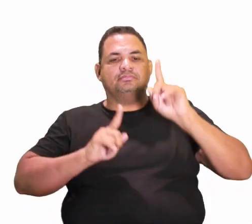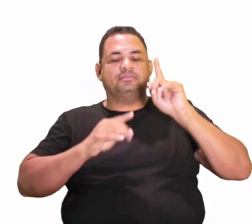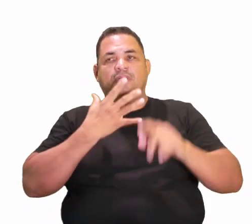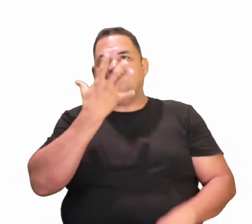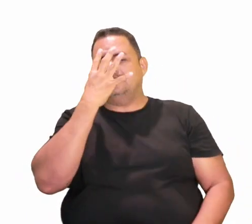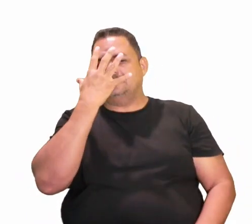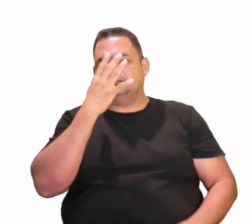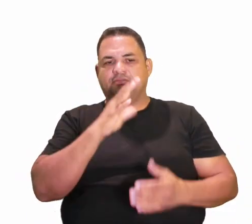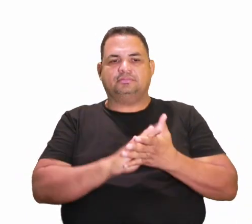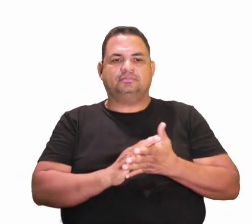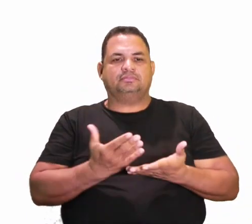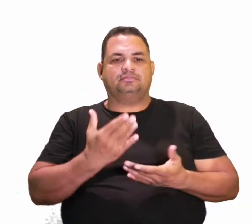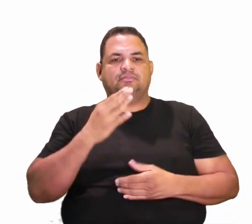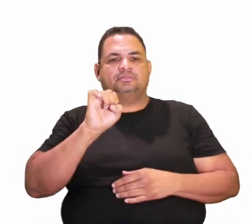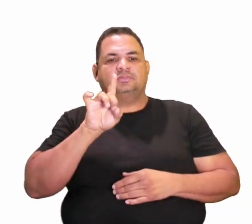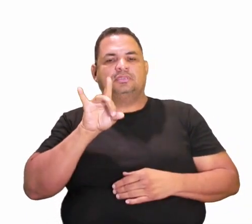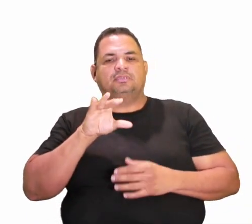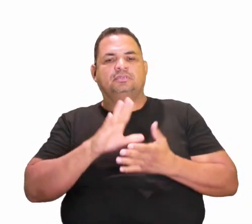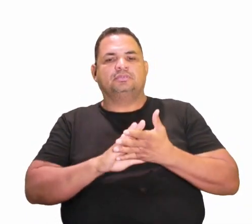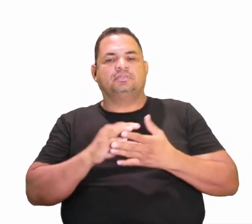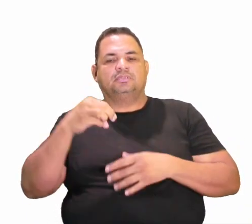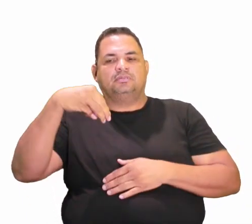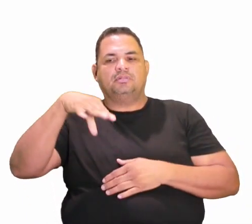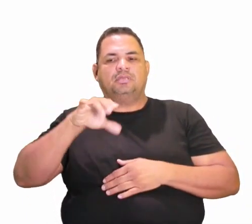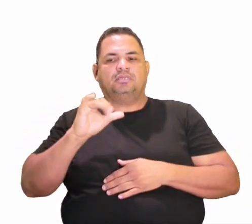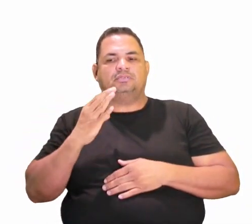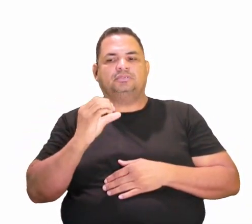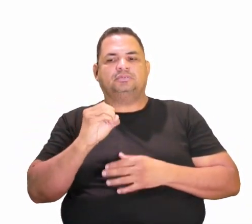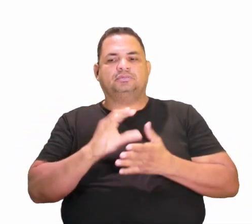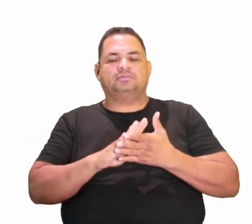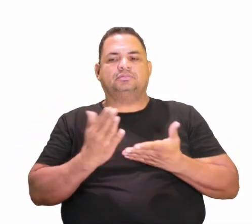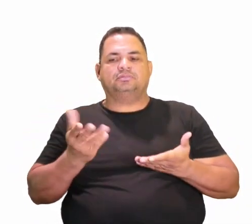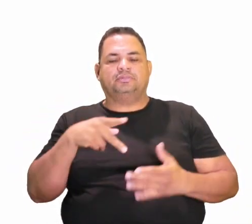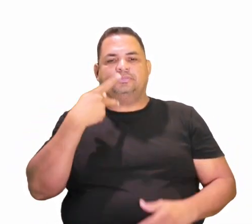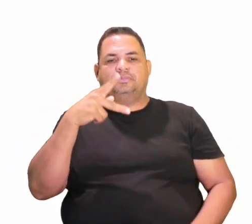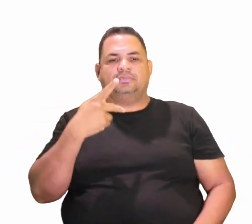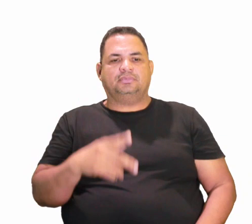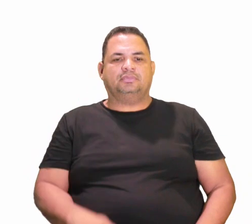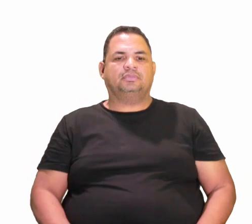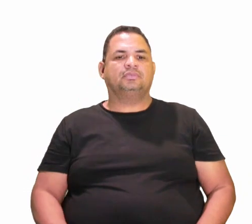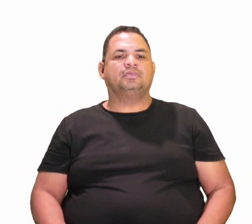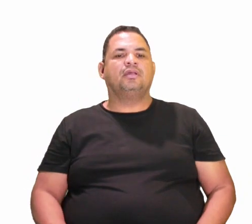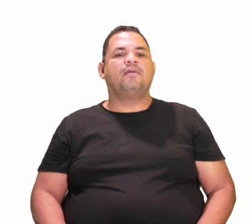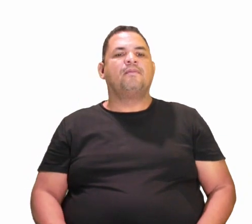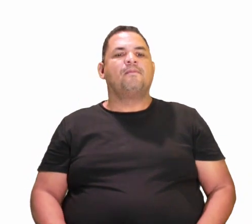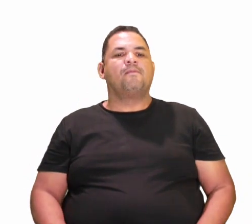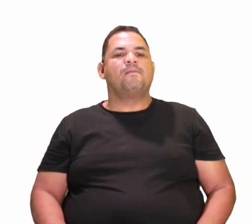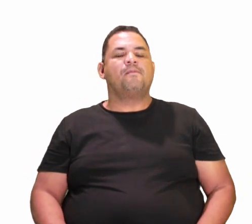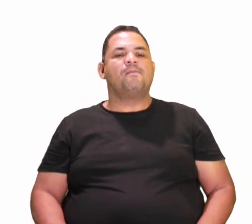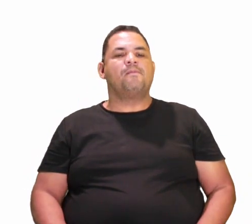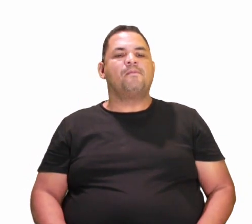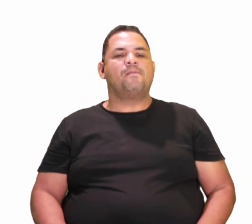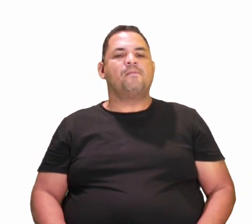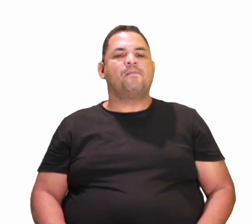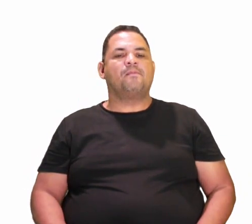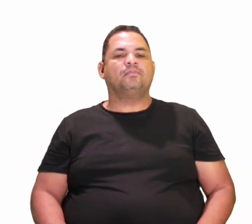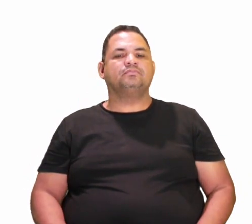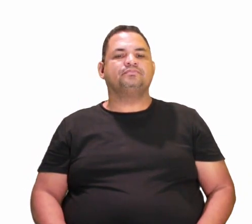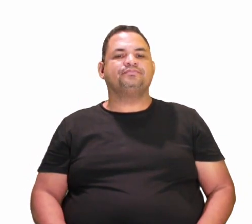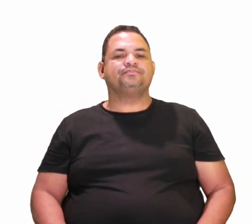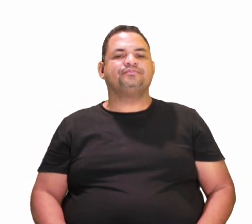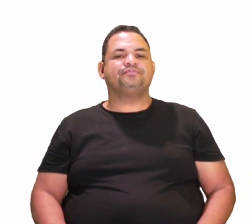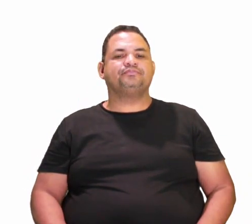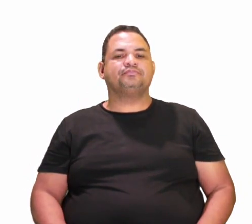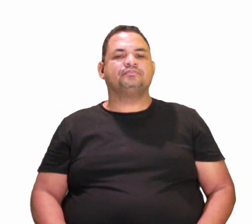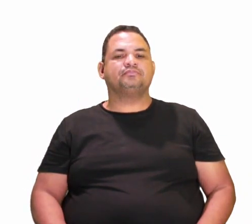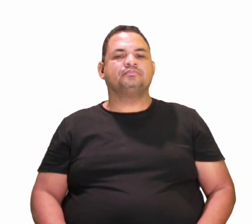São Patrício é em março. Eu não cheguei a comentar isso lá na hora, no dia de São Patrício, a data. Acredito que eu não